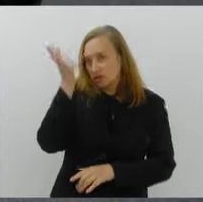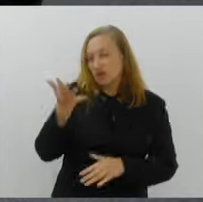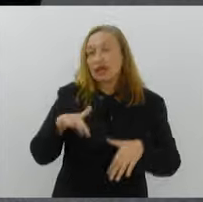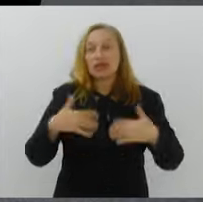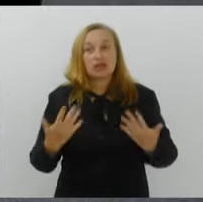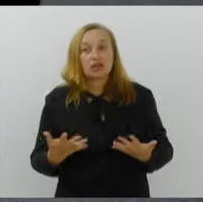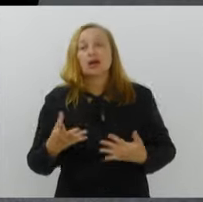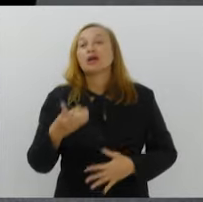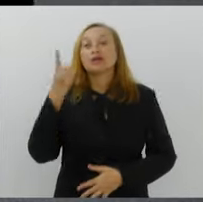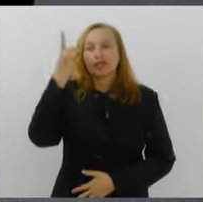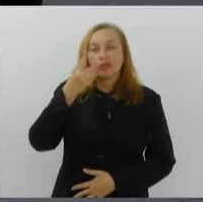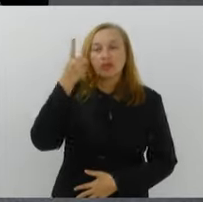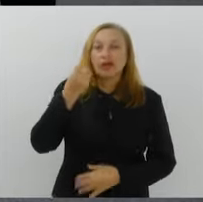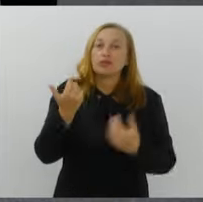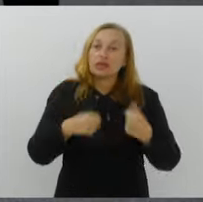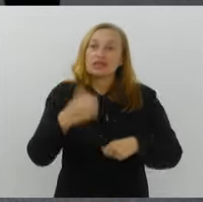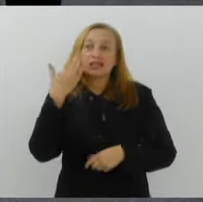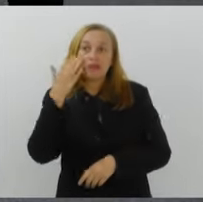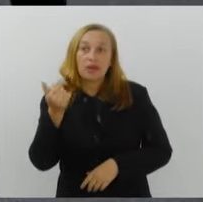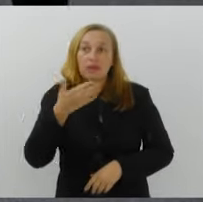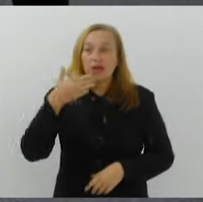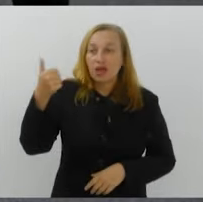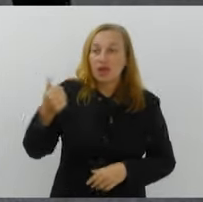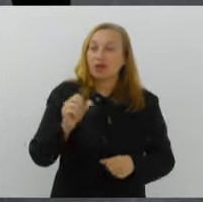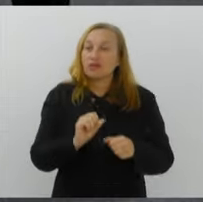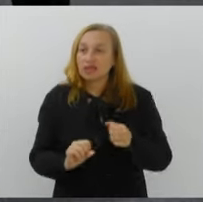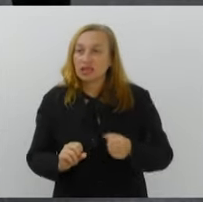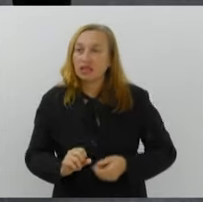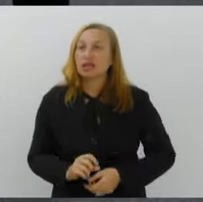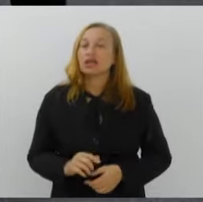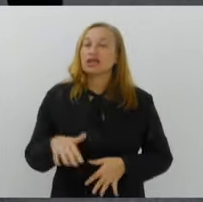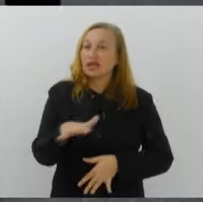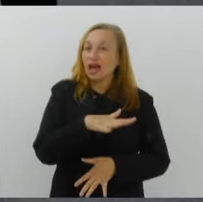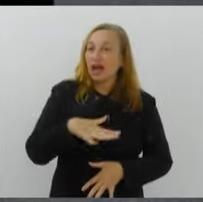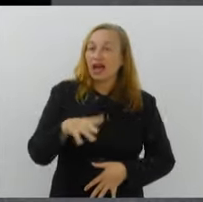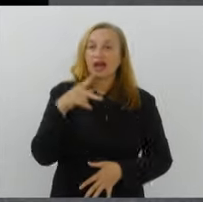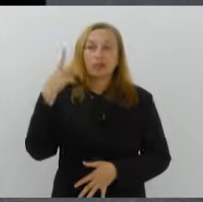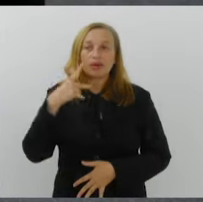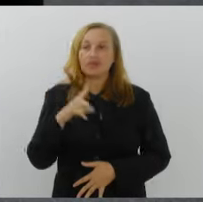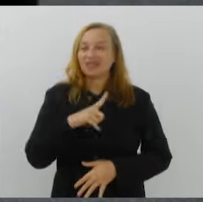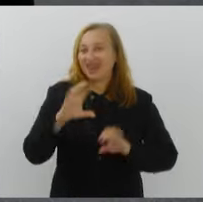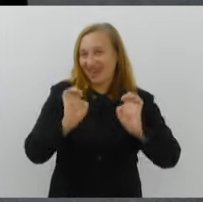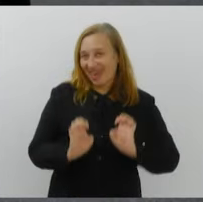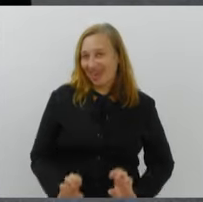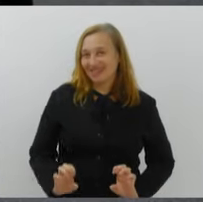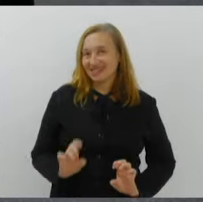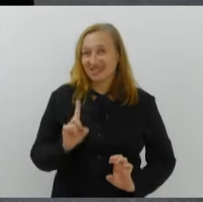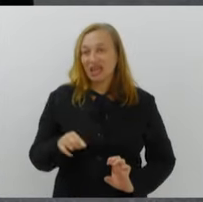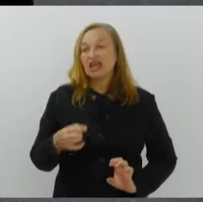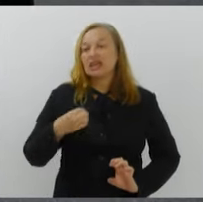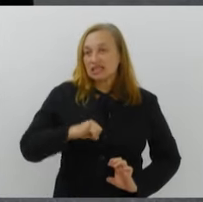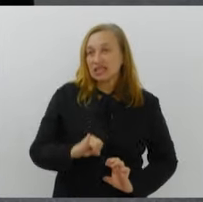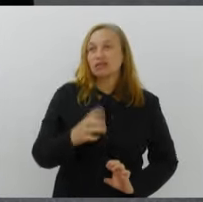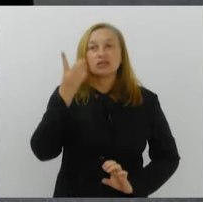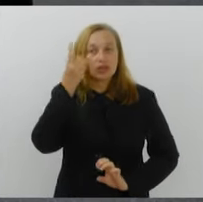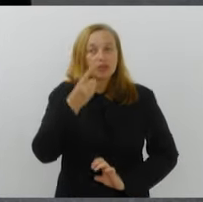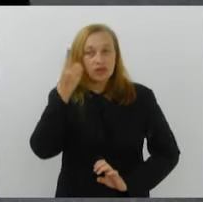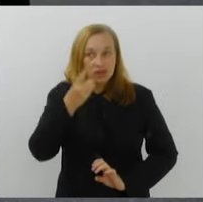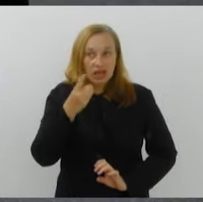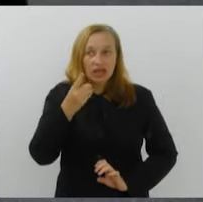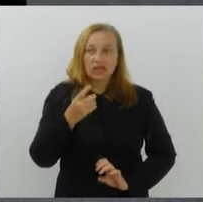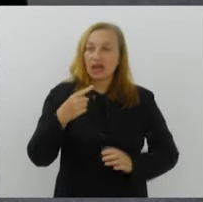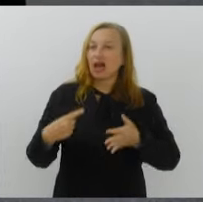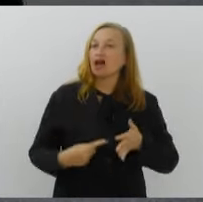para o deputado se informar que a gente fez isso. E dentro do campo parlamentar tem uma ética, né? Se o deputado tocou uma pauta, fez